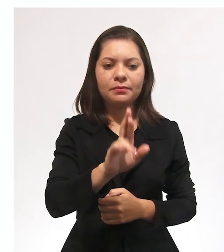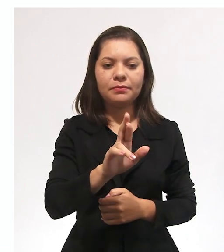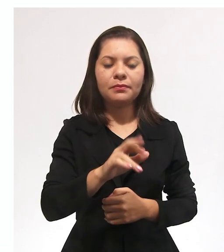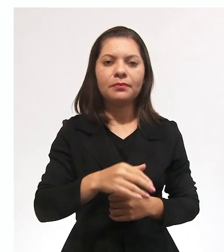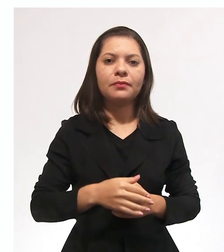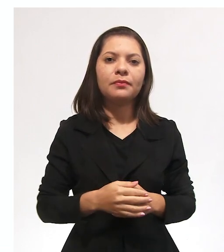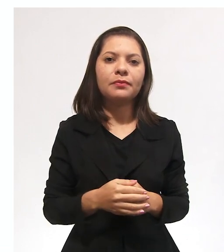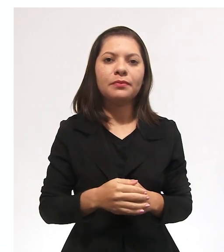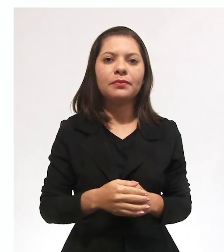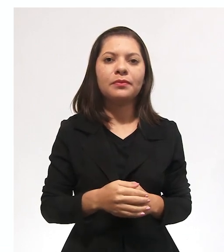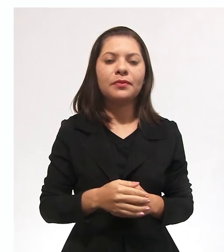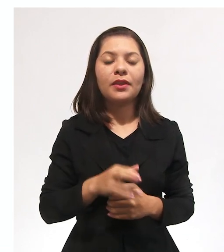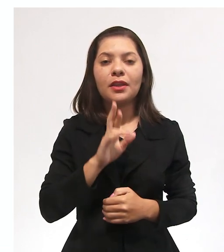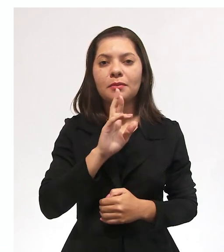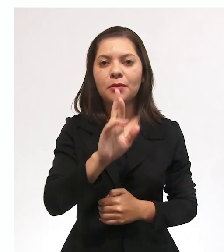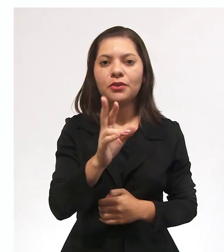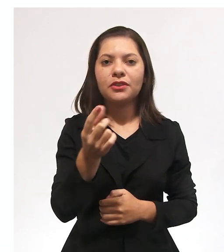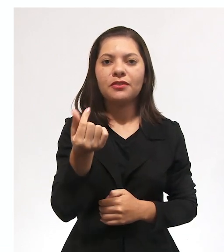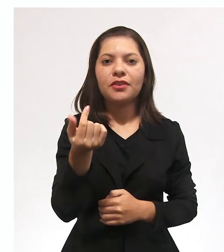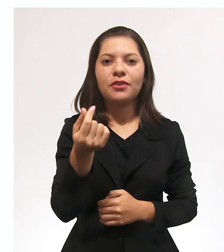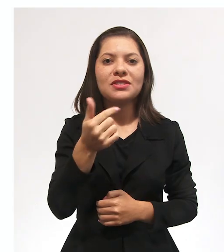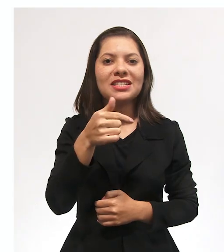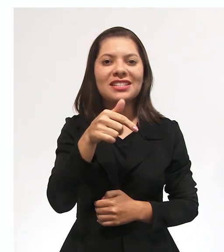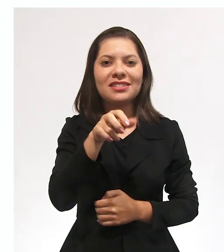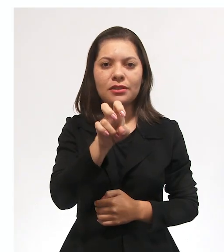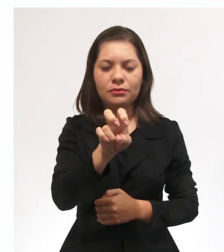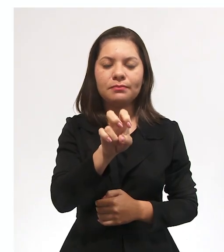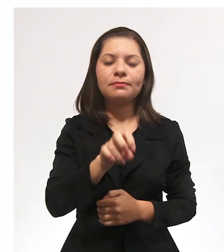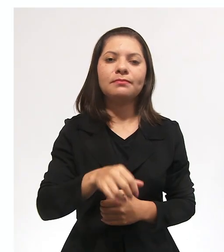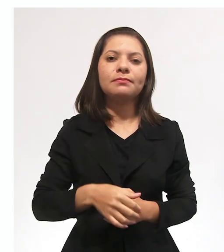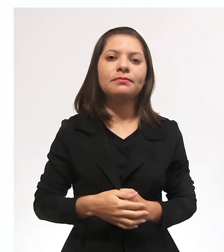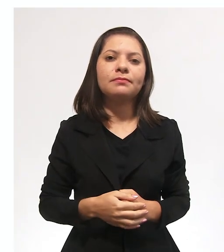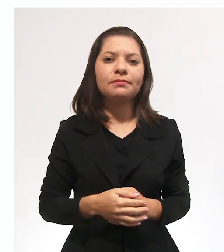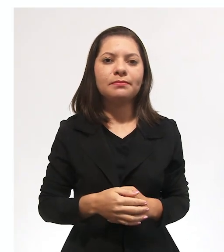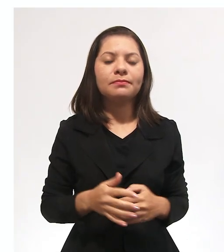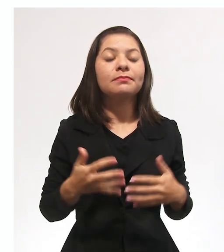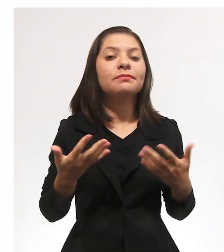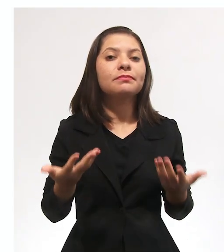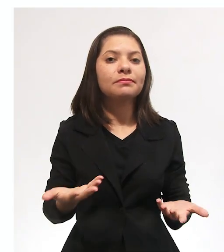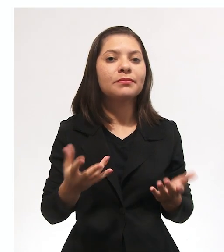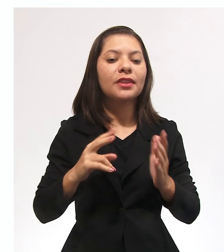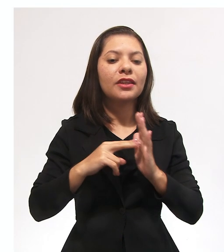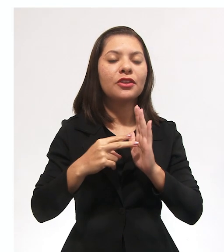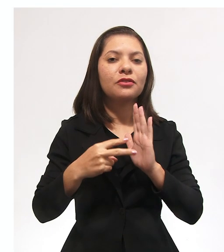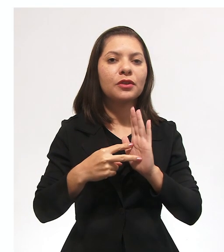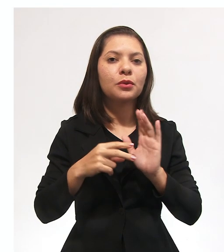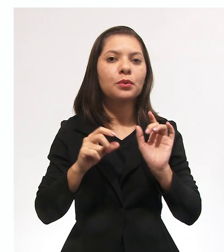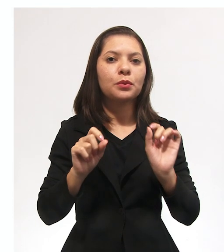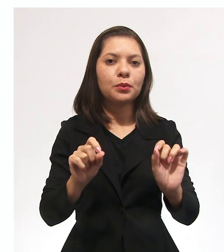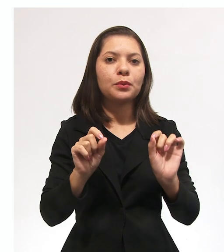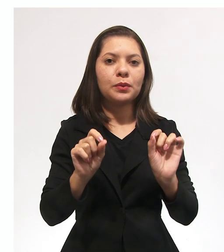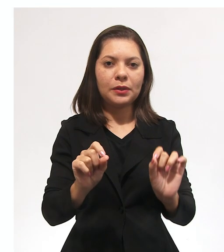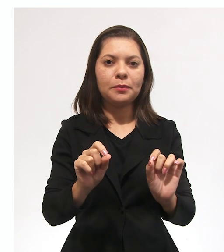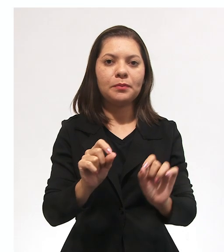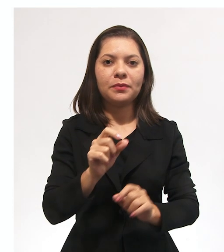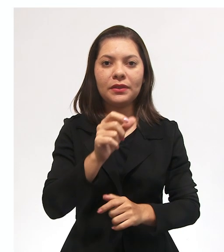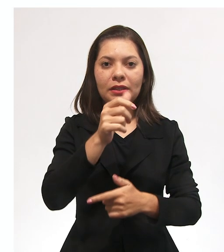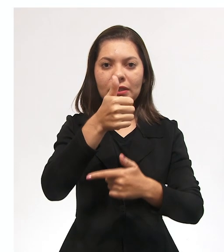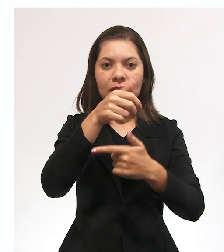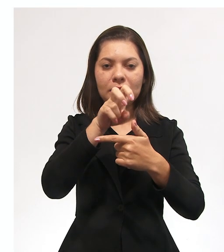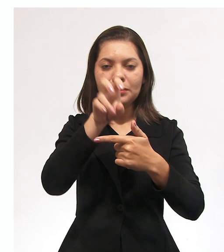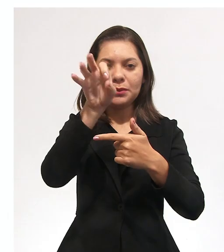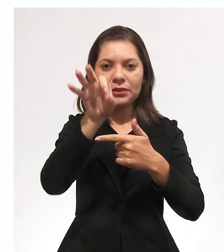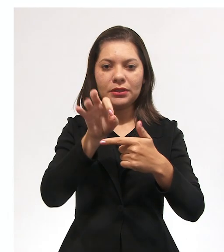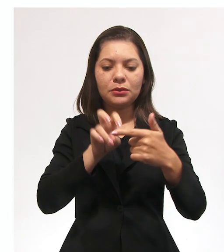embaixo. Então, a gente vai ter o valor aí de 75. Ou seja, né, 15%